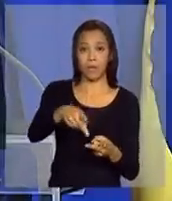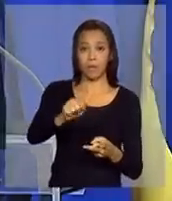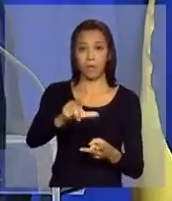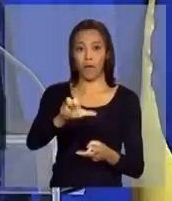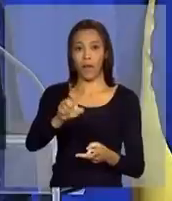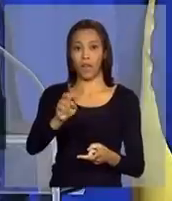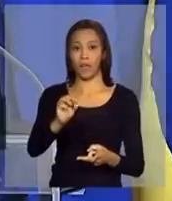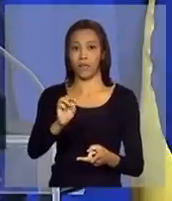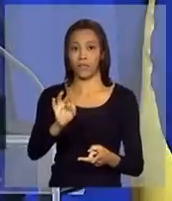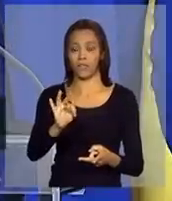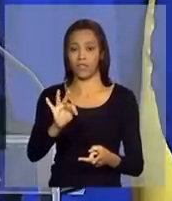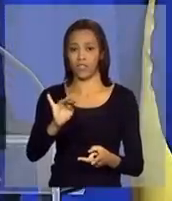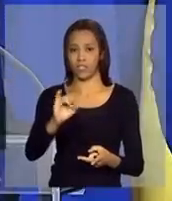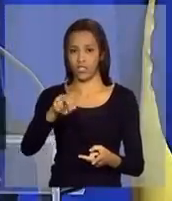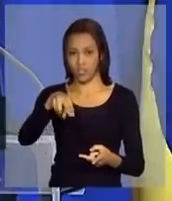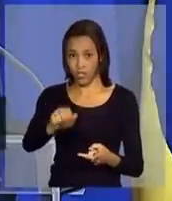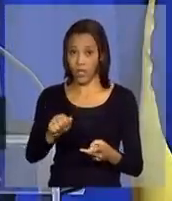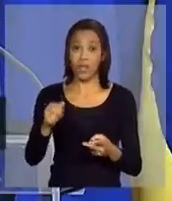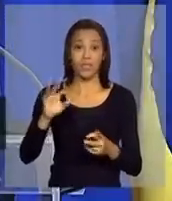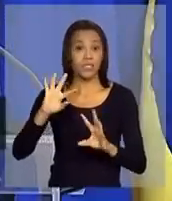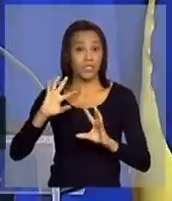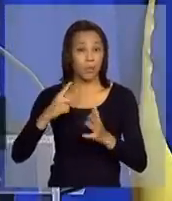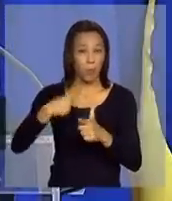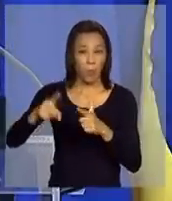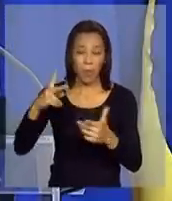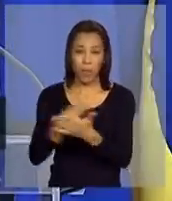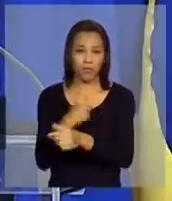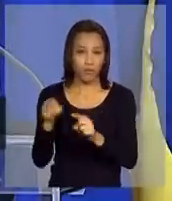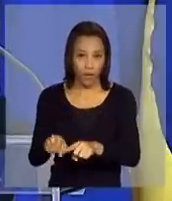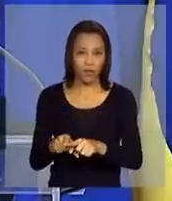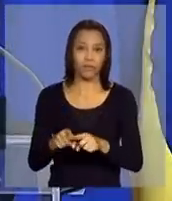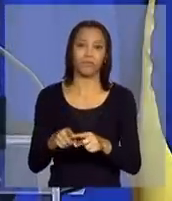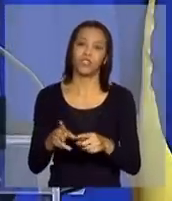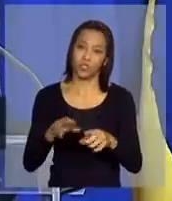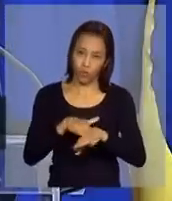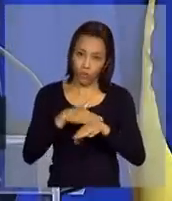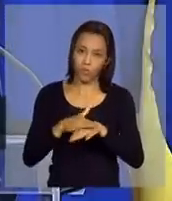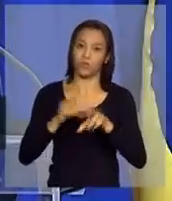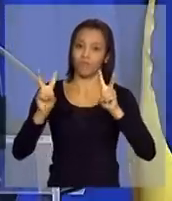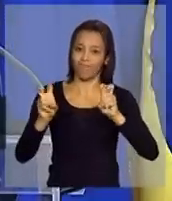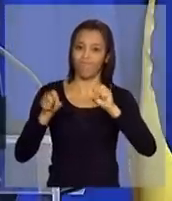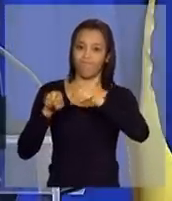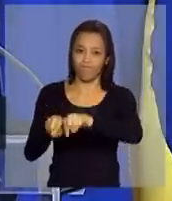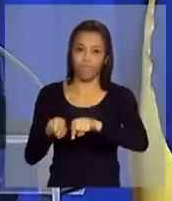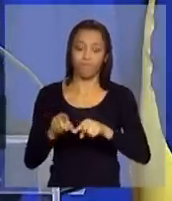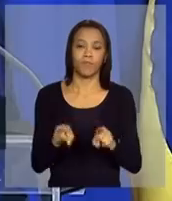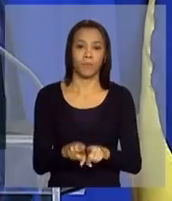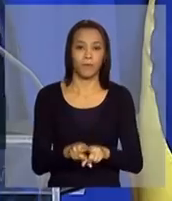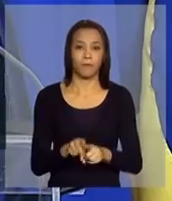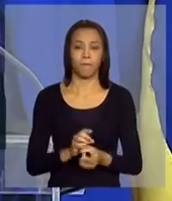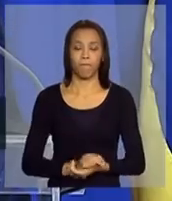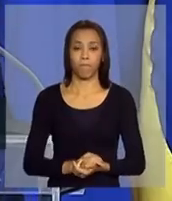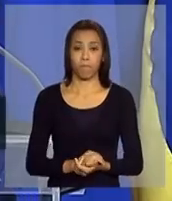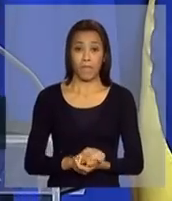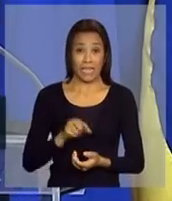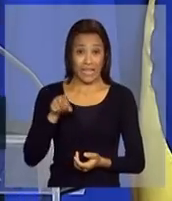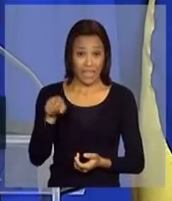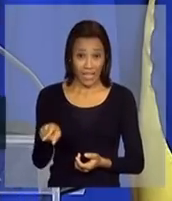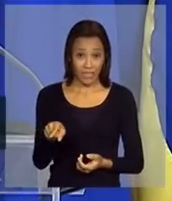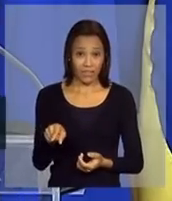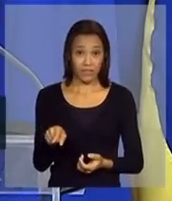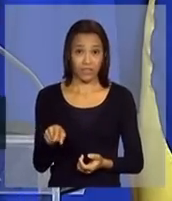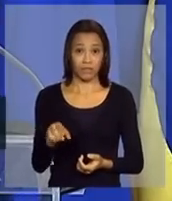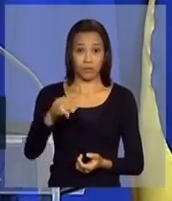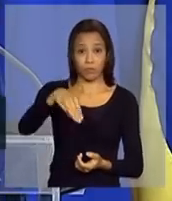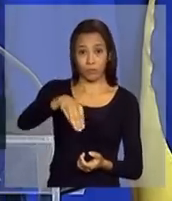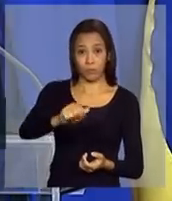palestino, e consideramos que, no que se refere a essa questão do